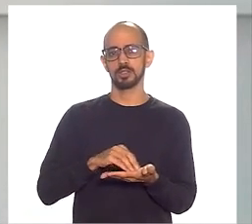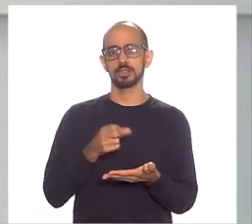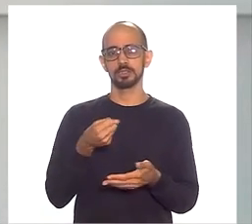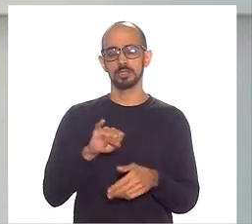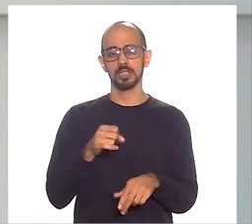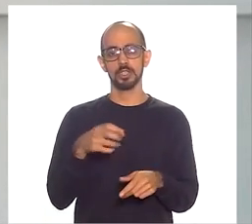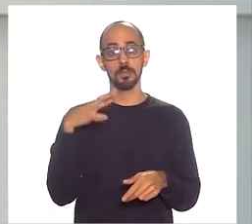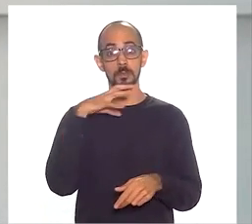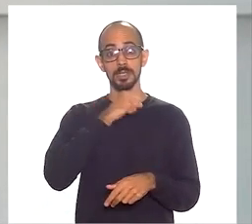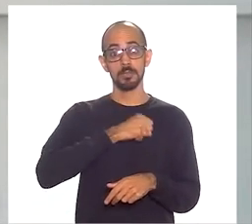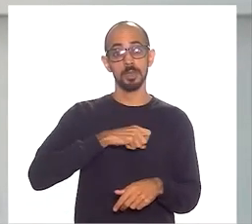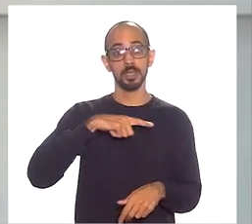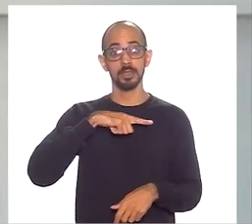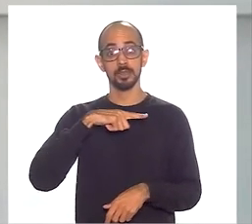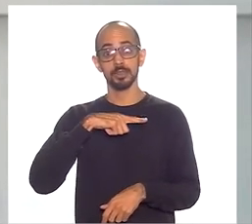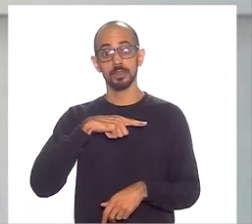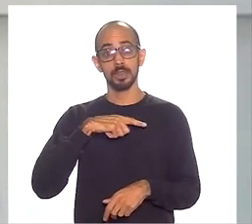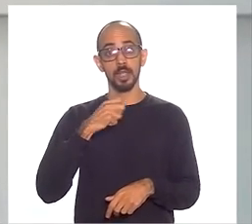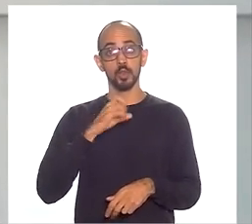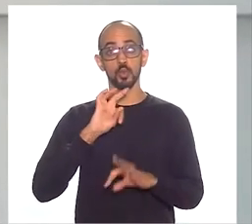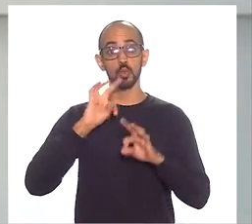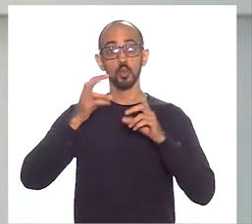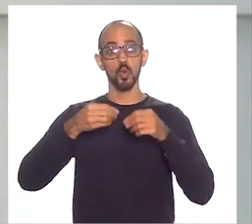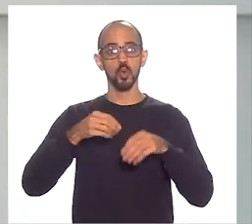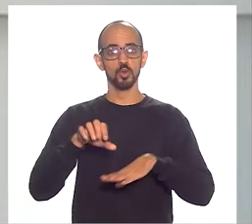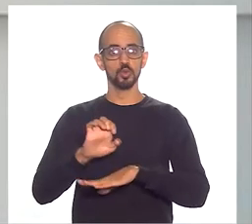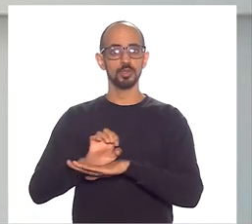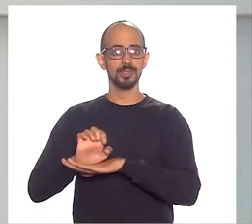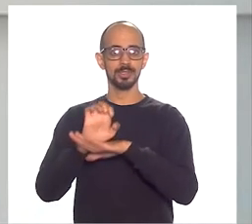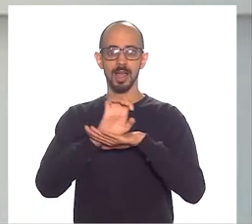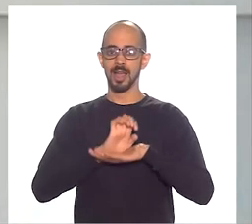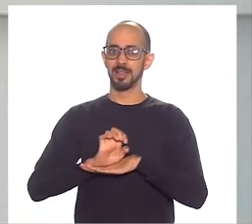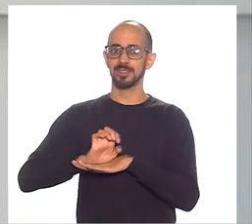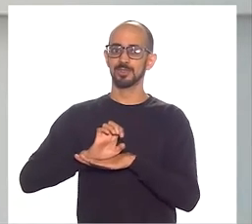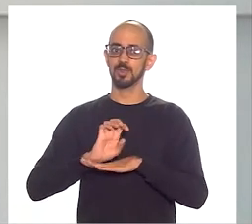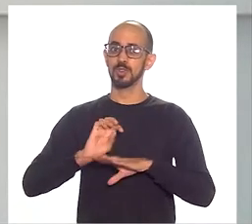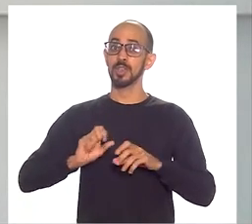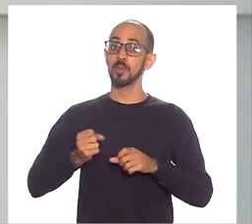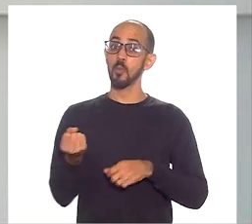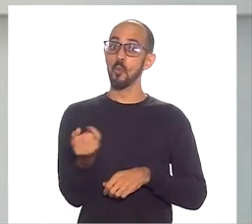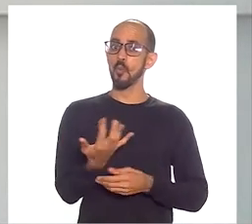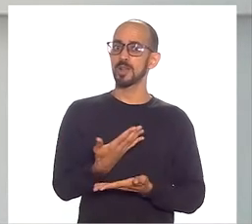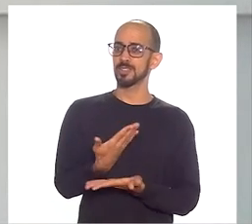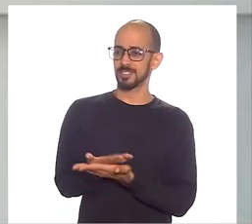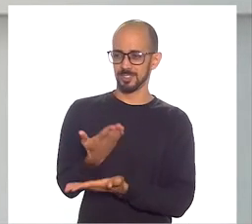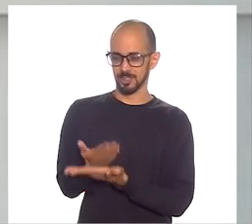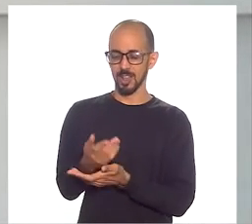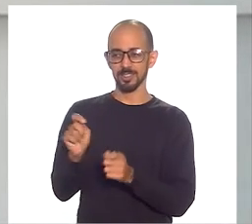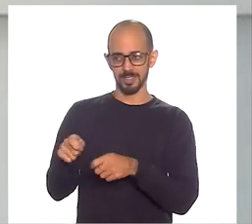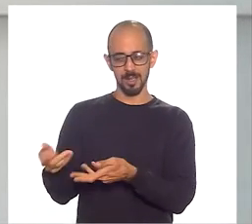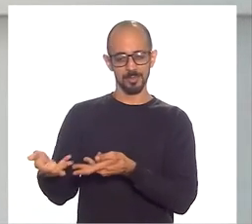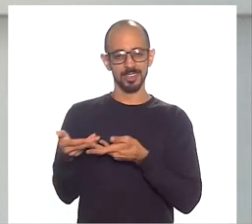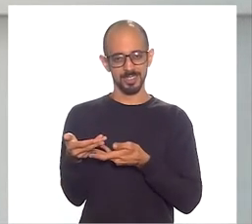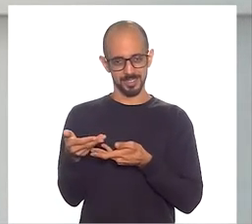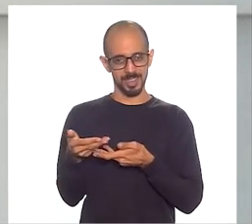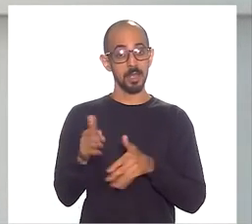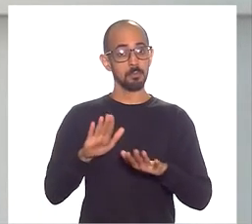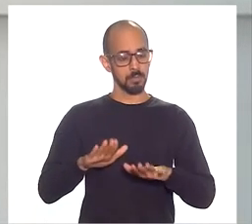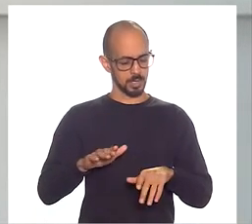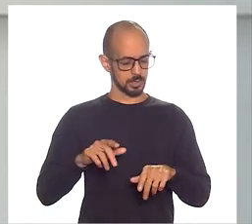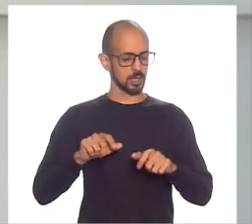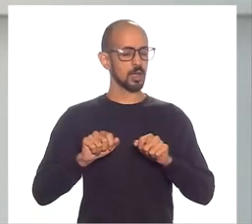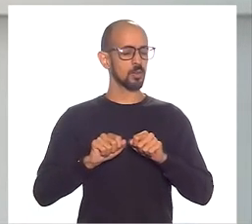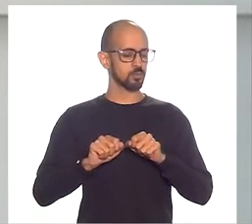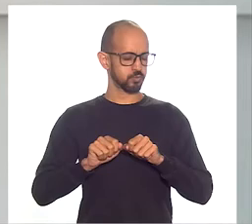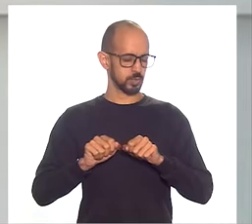muito pouco se a gente for olhar todos os municípios e o tamanho do estado e a quantidade de escolas que a gente ainda pode atender, né?